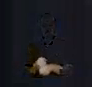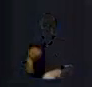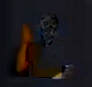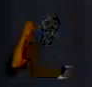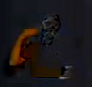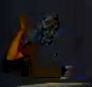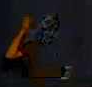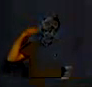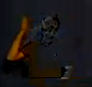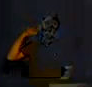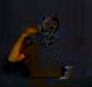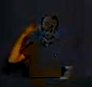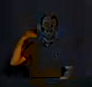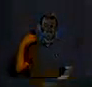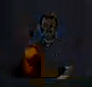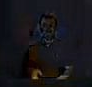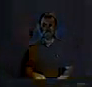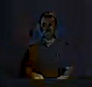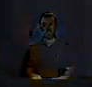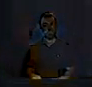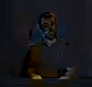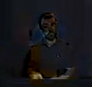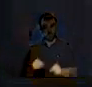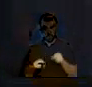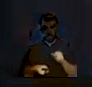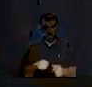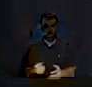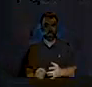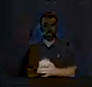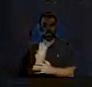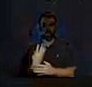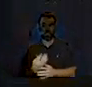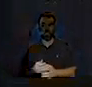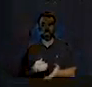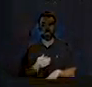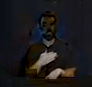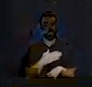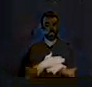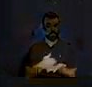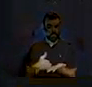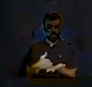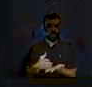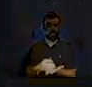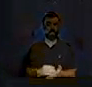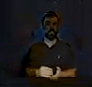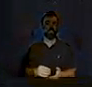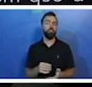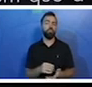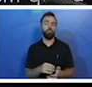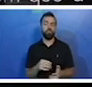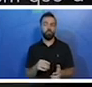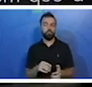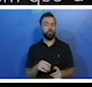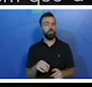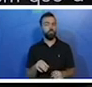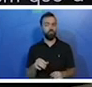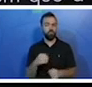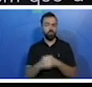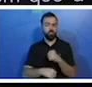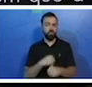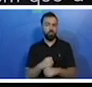Vinci, a bicicleta ela meio que surgiu realmente no início do século XIX, mais precisamente no ano de 1800